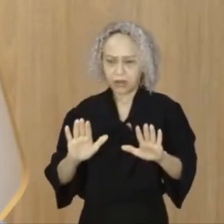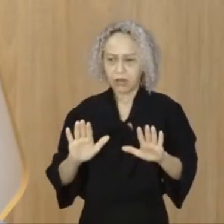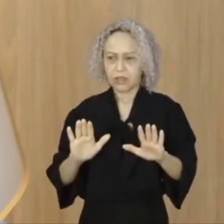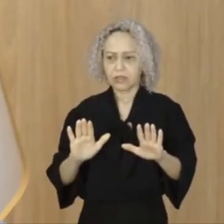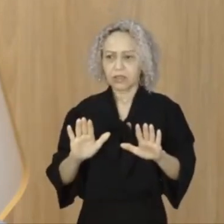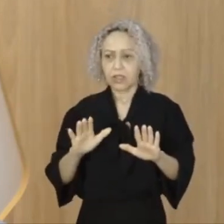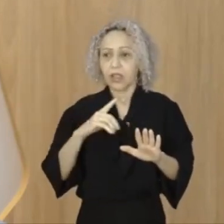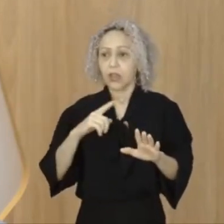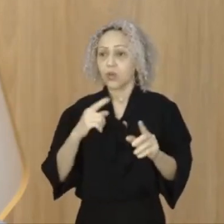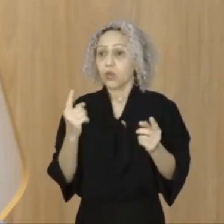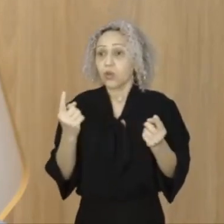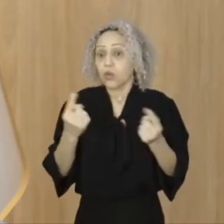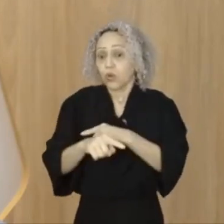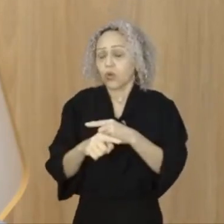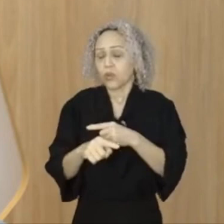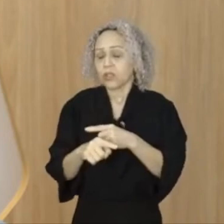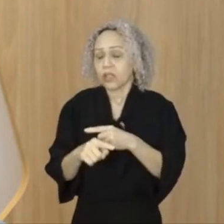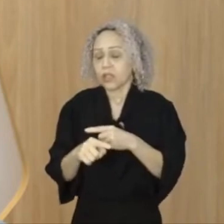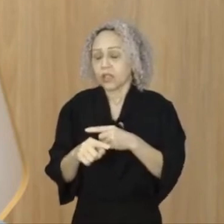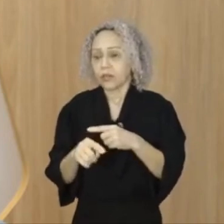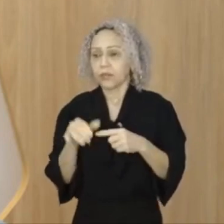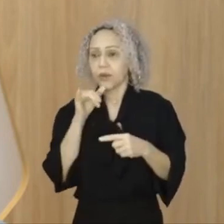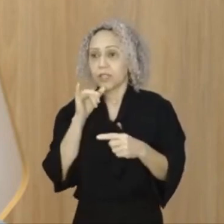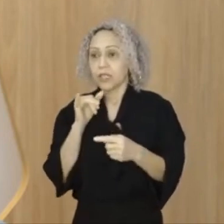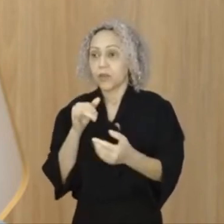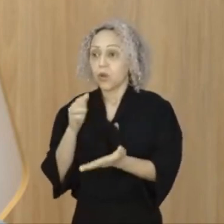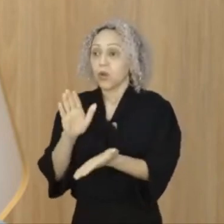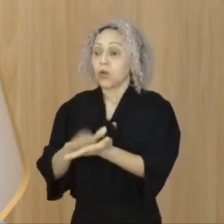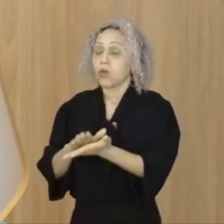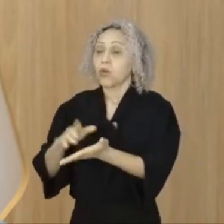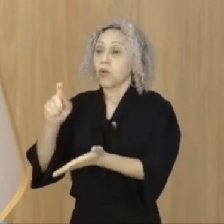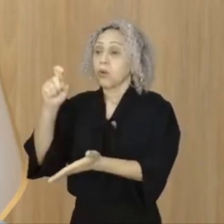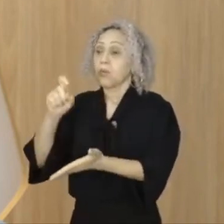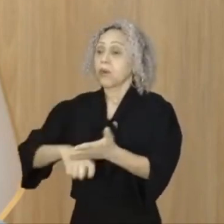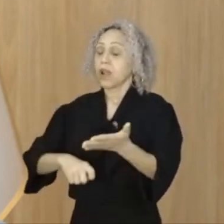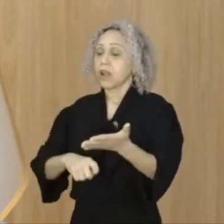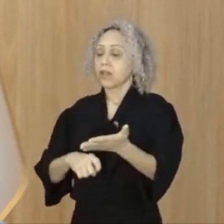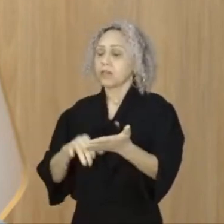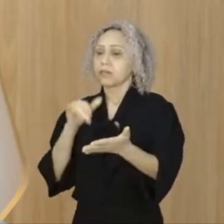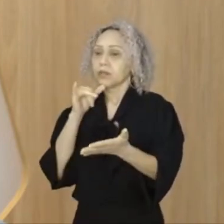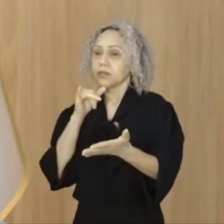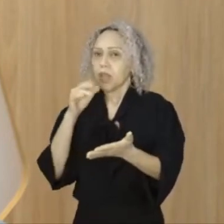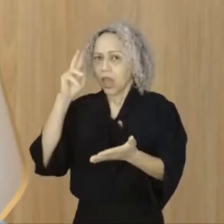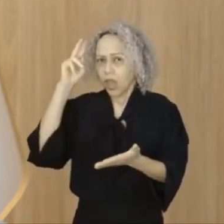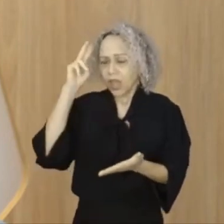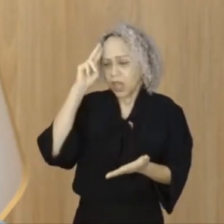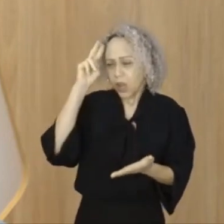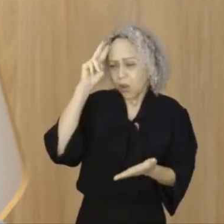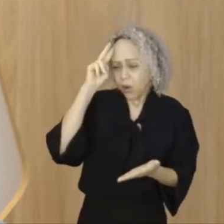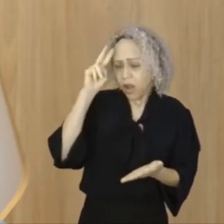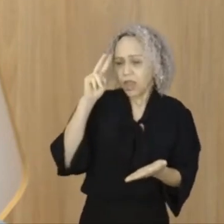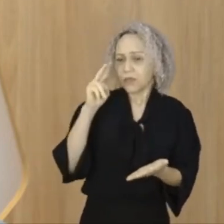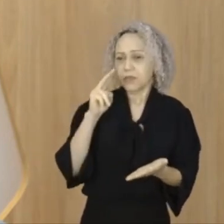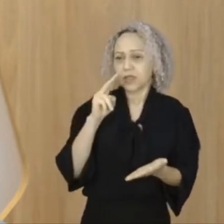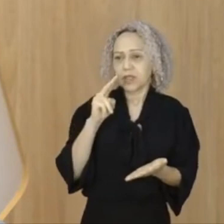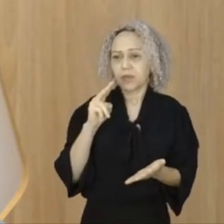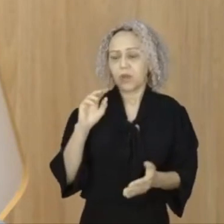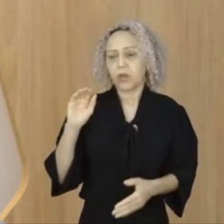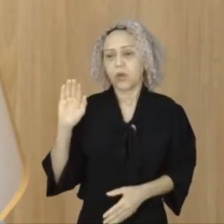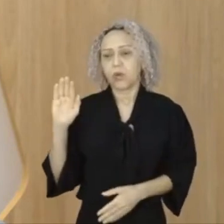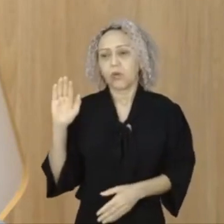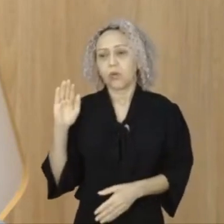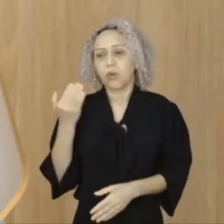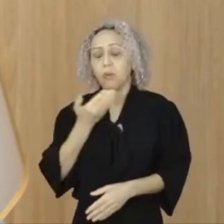também sou contra tributar trabalho. Eu sempre lembro da carta do Papa Francisco a Roma na pandemia, sobre ética na